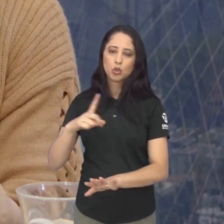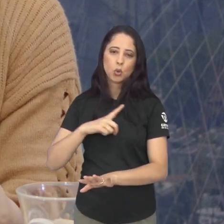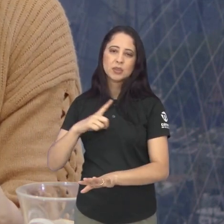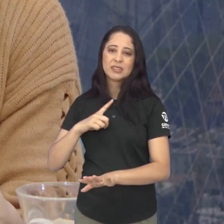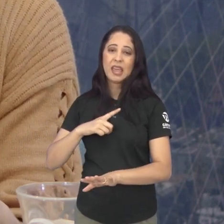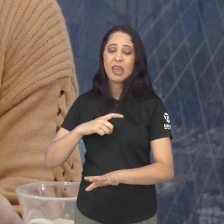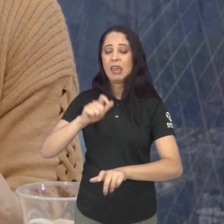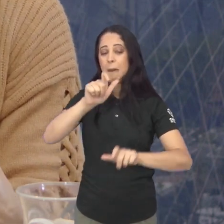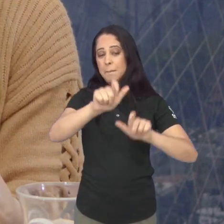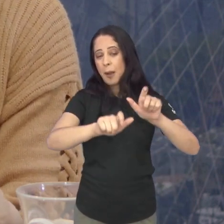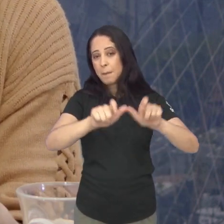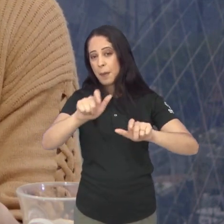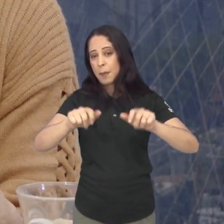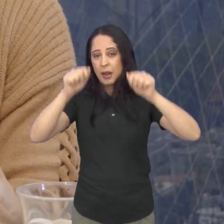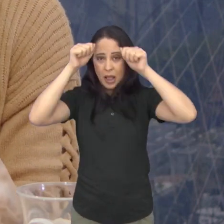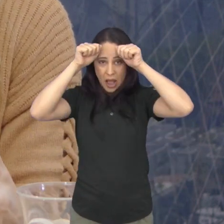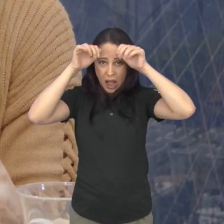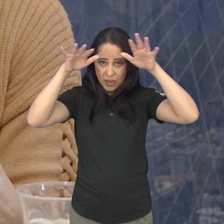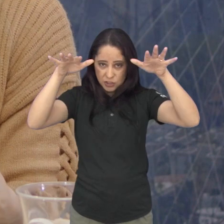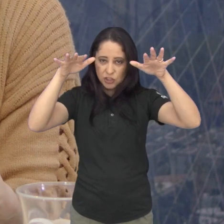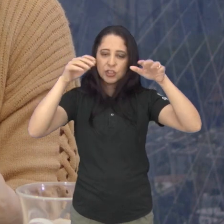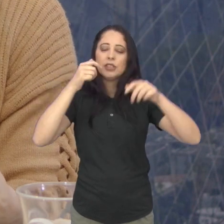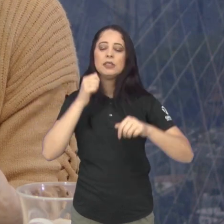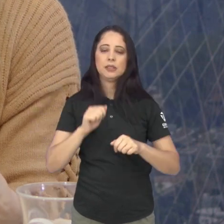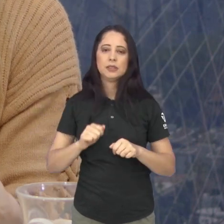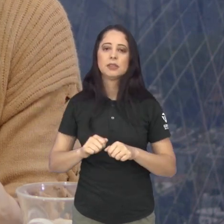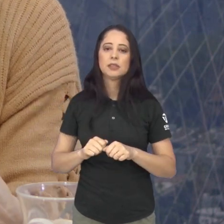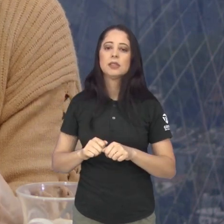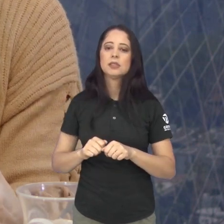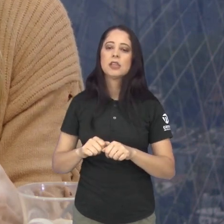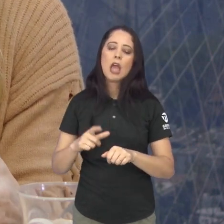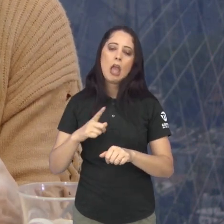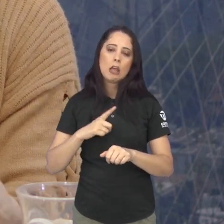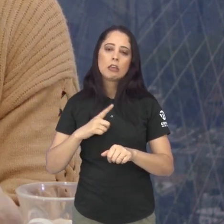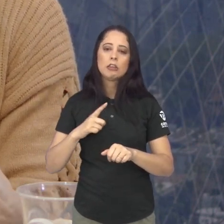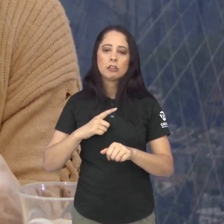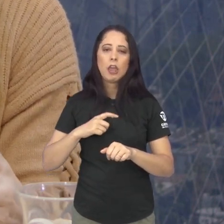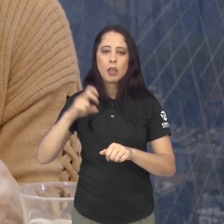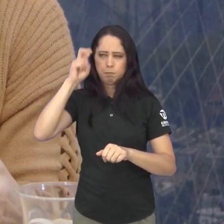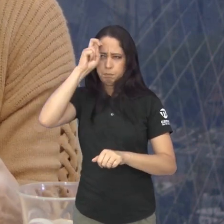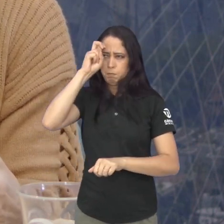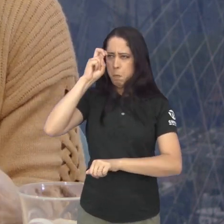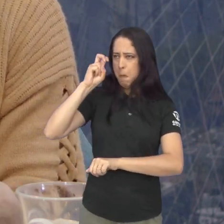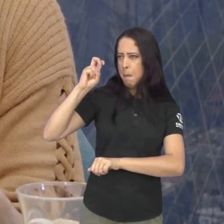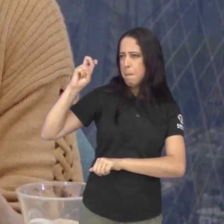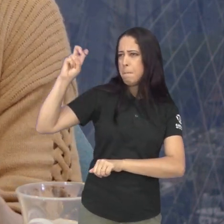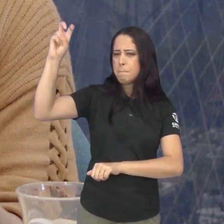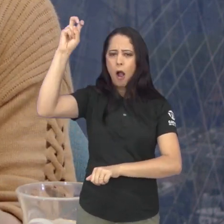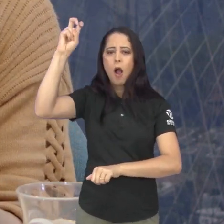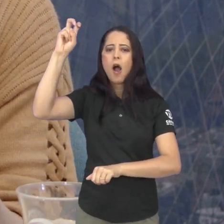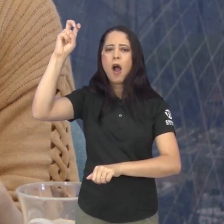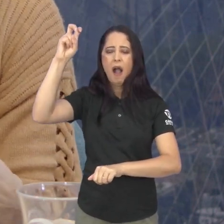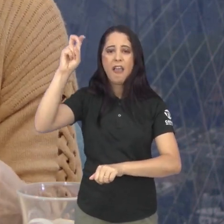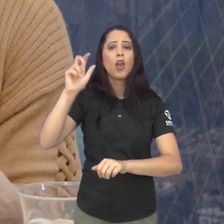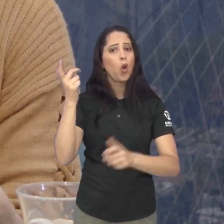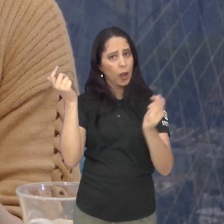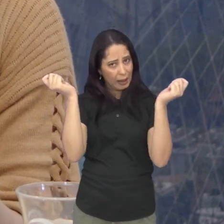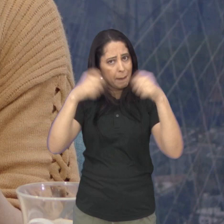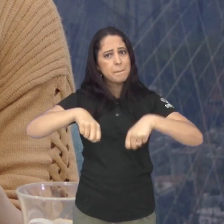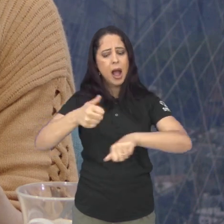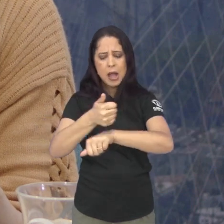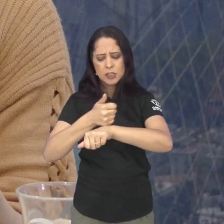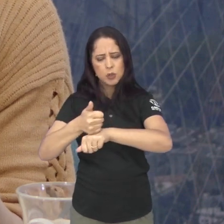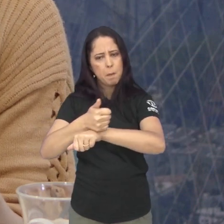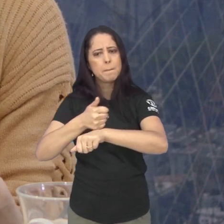são antigamente chamado de Asperger, né, que são os de alto funcionamento, que vão ser profissionais excelentes, que